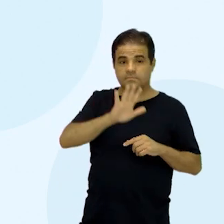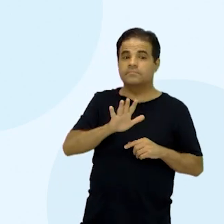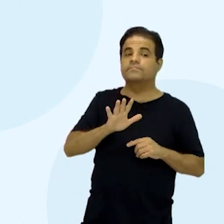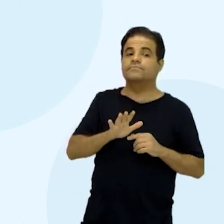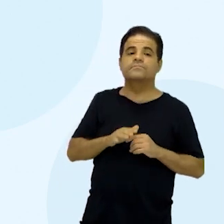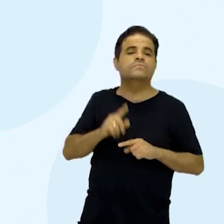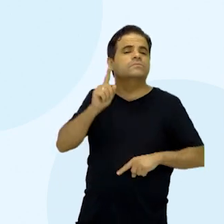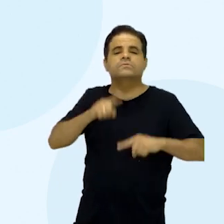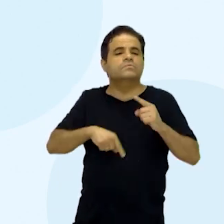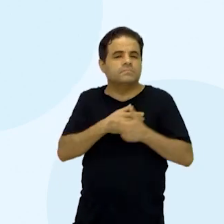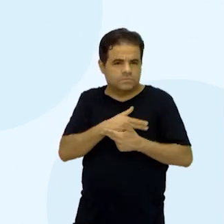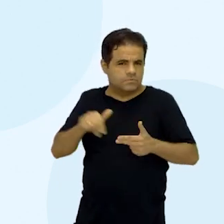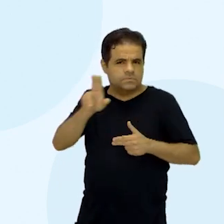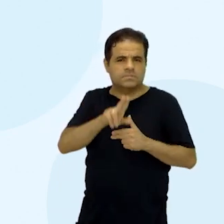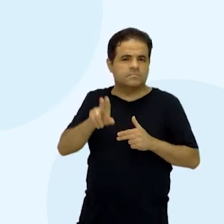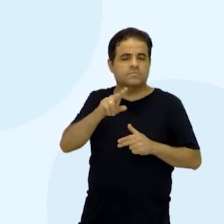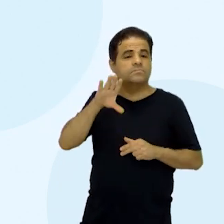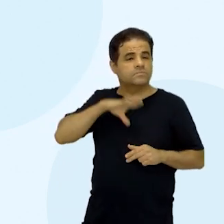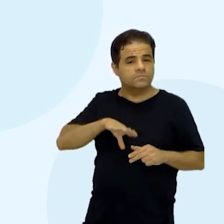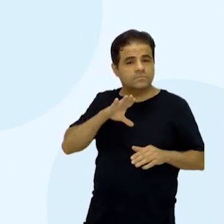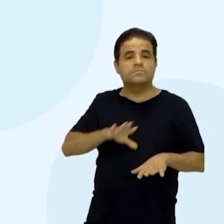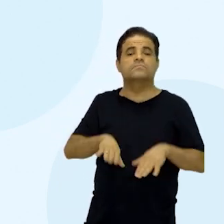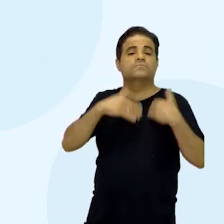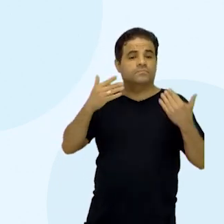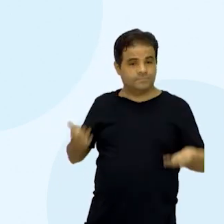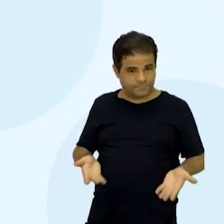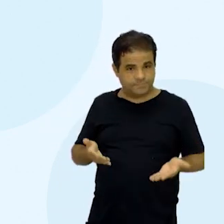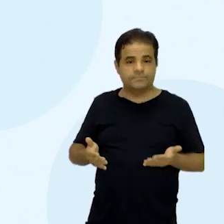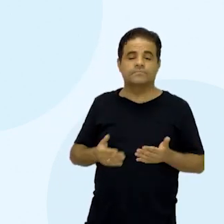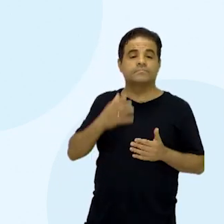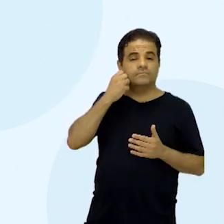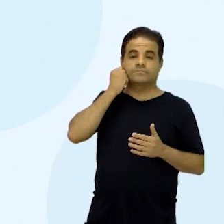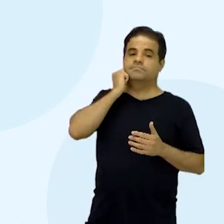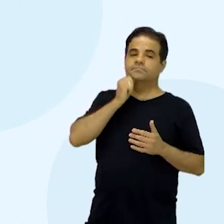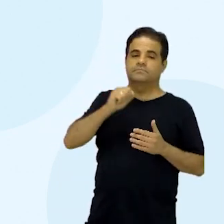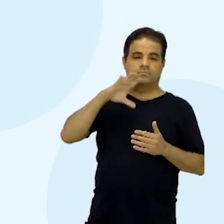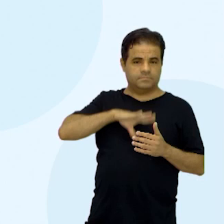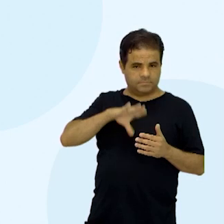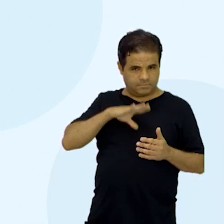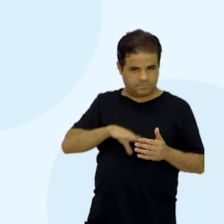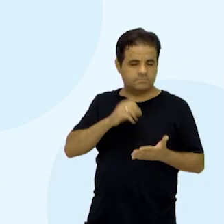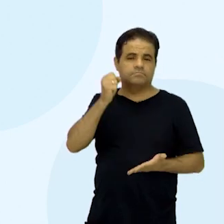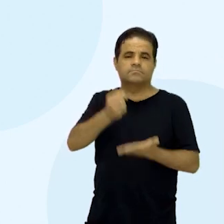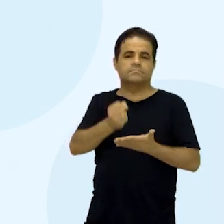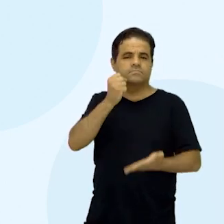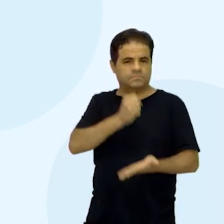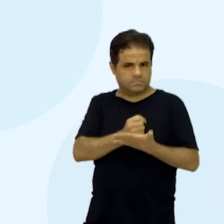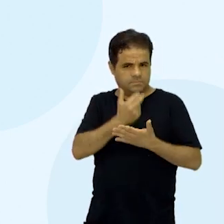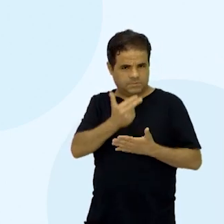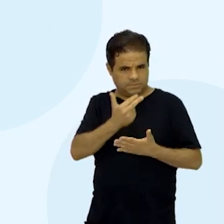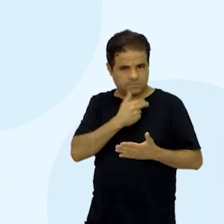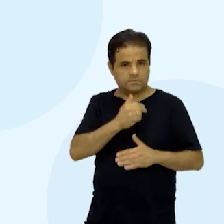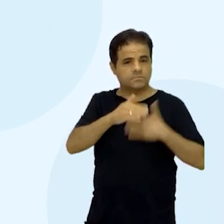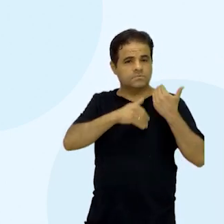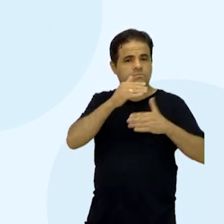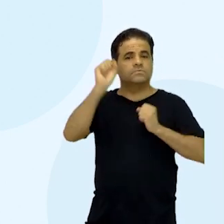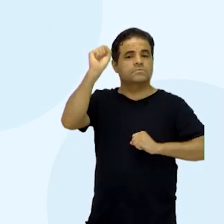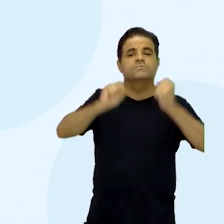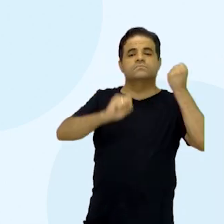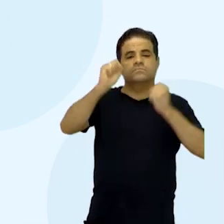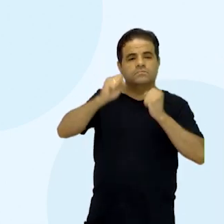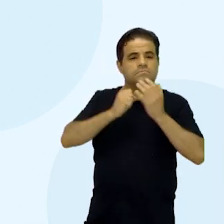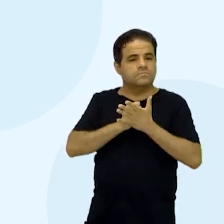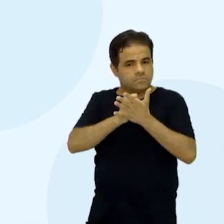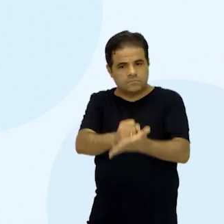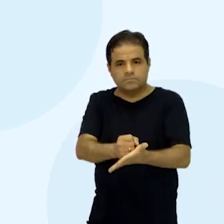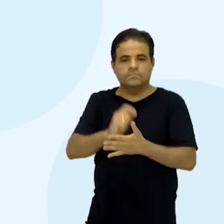essa, hein? Um dos instrumentos utilizados pelos portugueses foi o quê? A adoção da língua portuguesa como língua oficial, o desenvolvimento